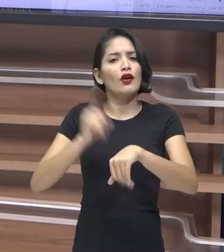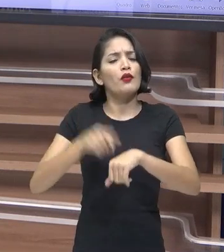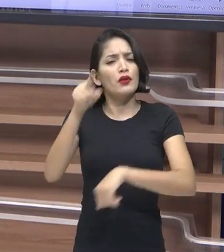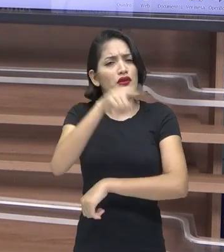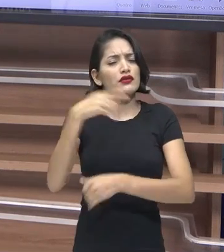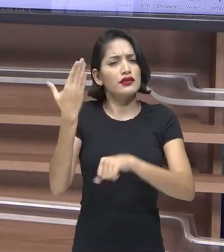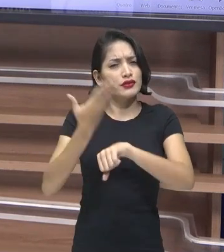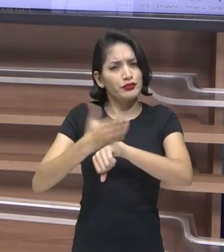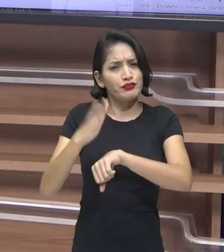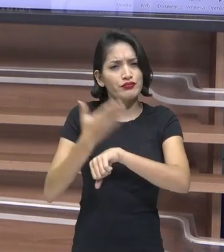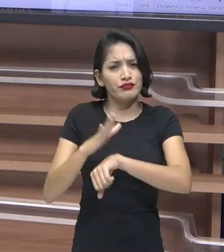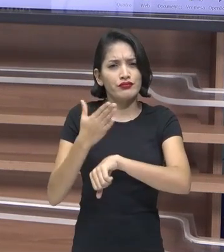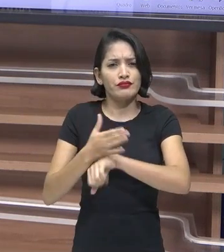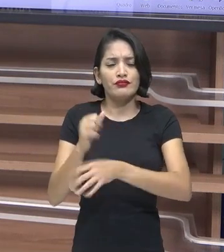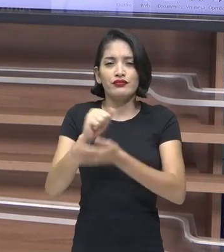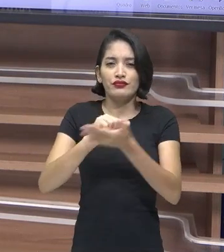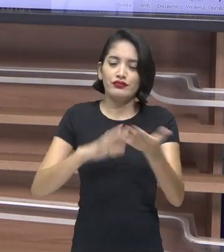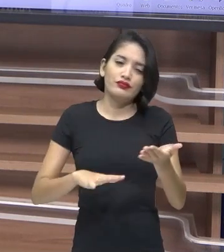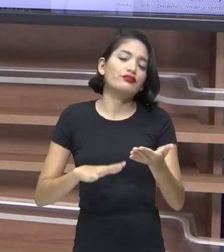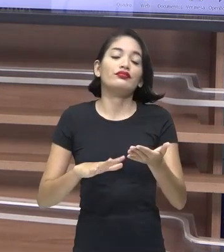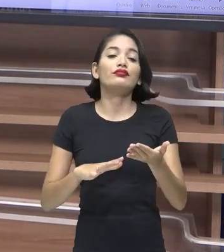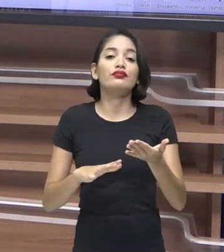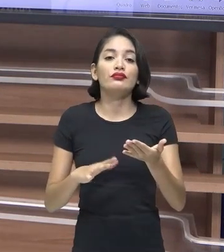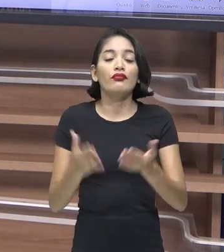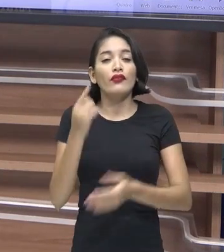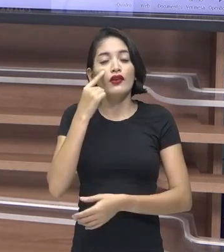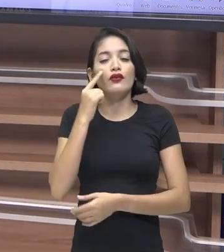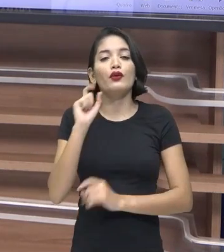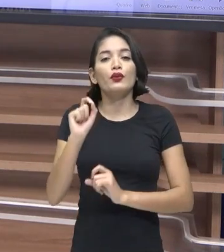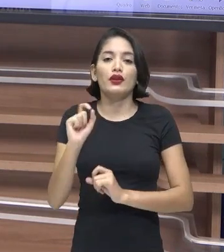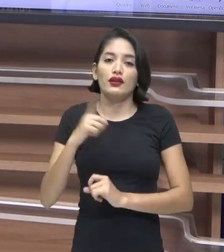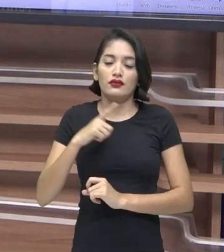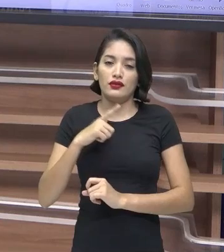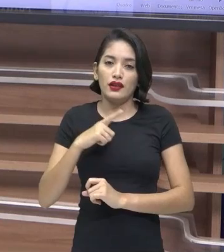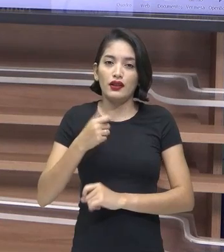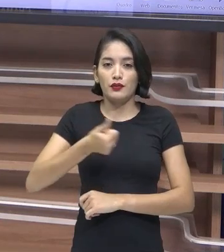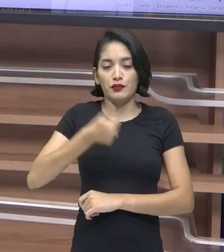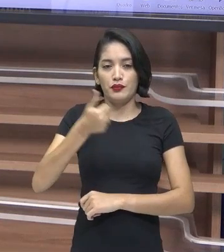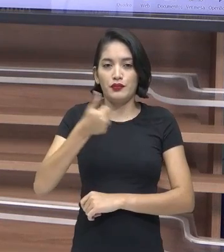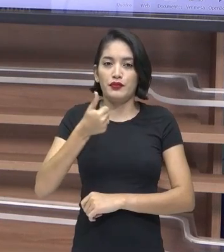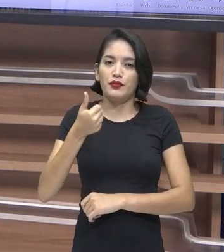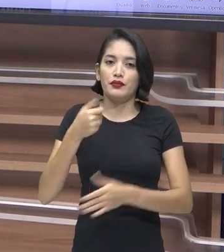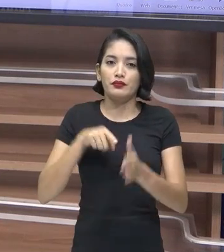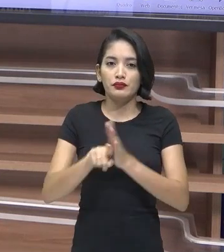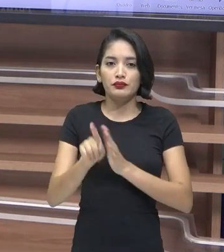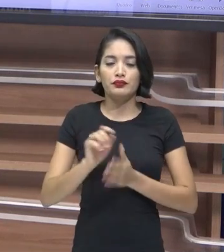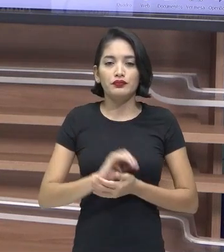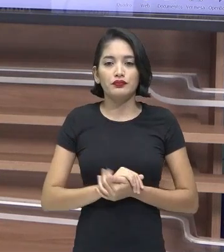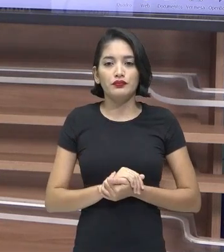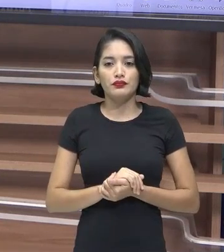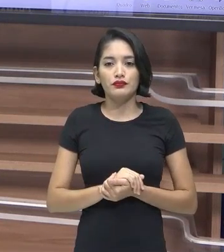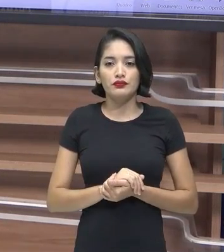vocês praticarem a atividade. Vamos ver o que nós temos aí na primeira questão.